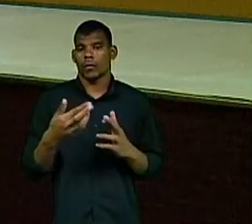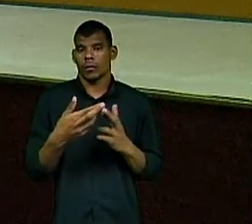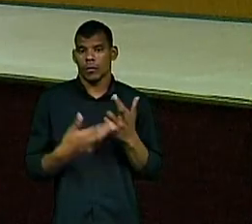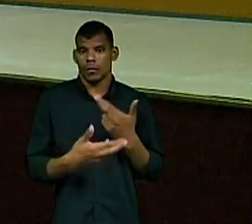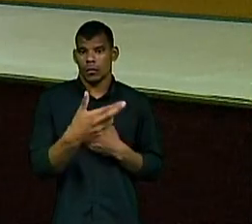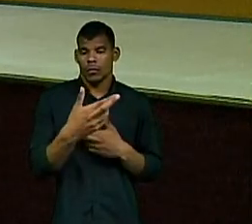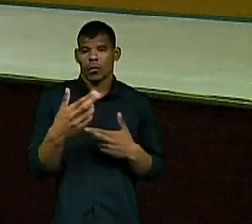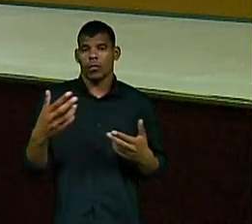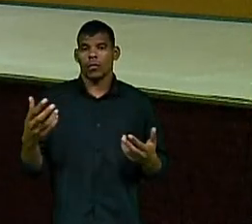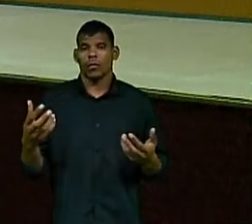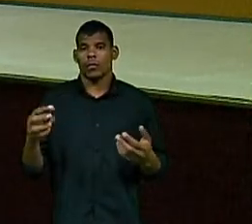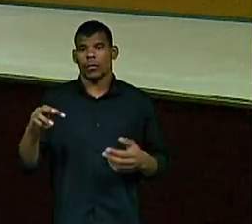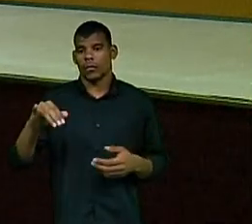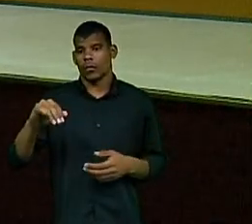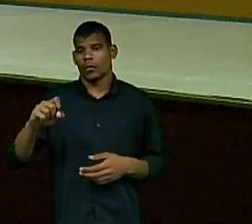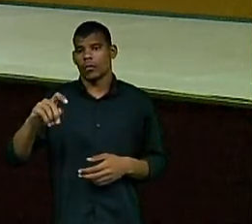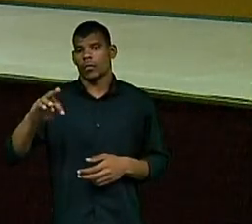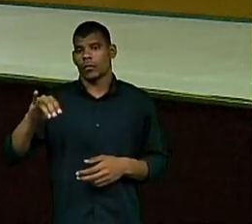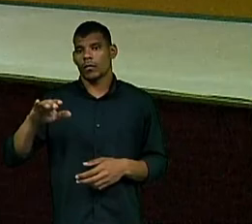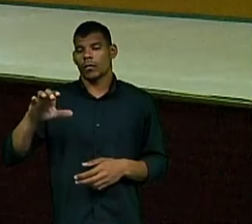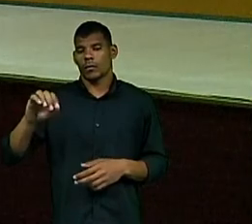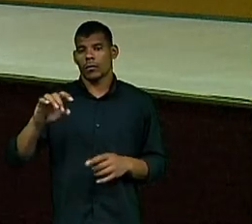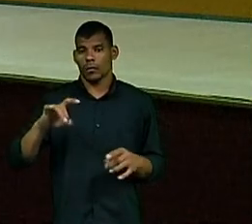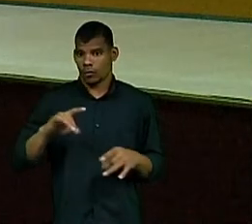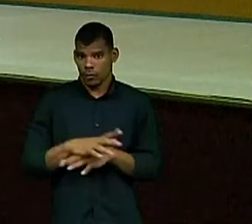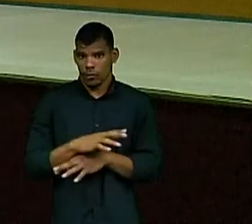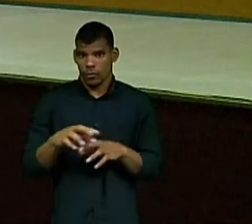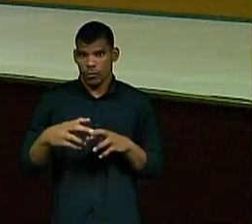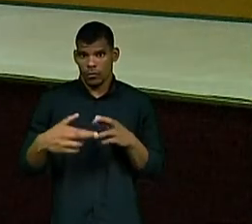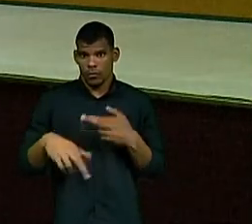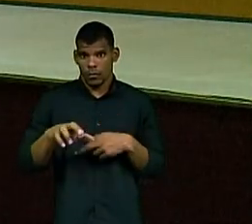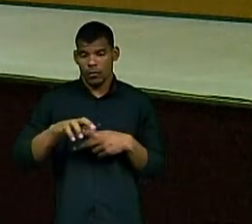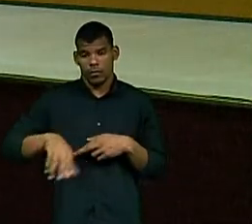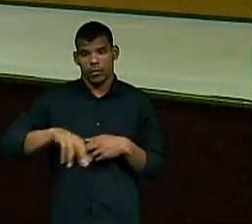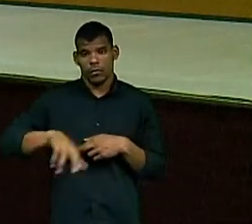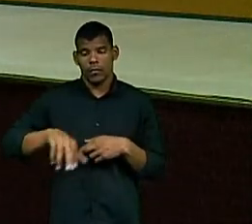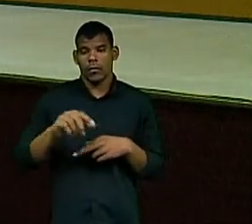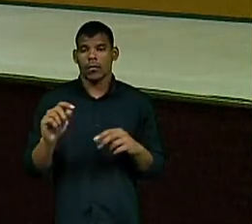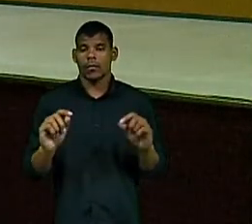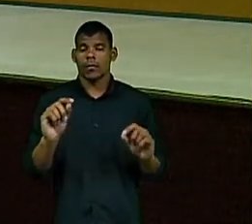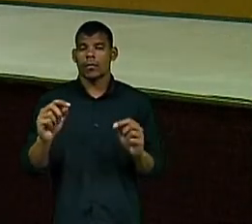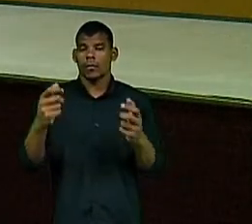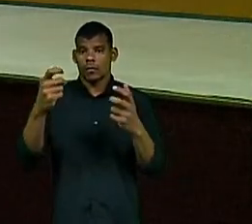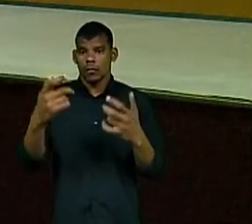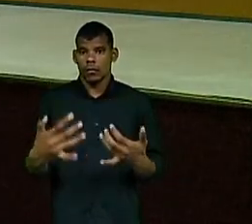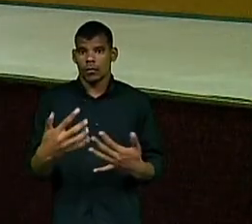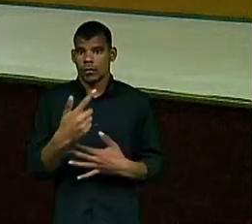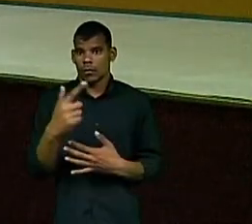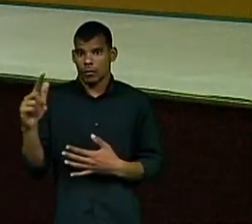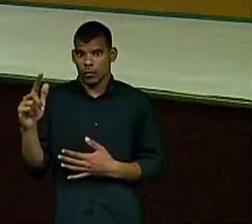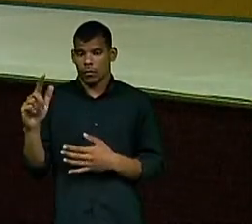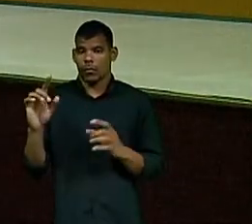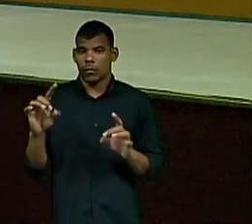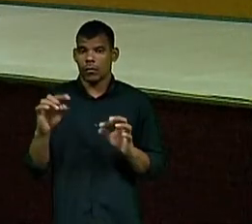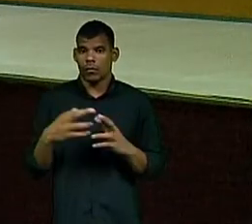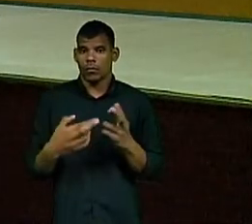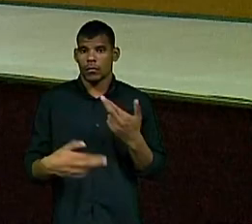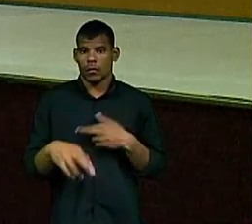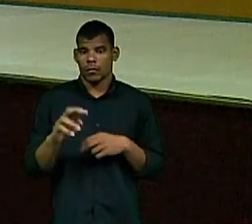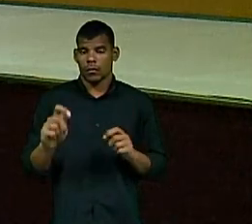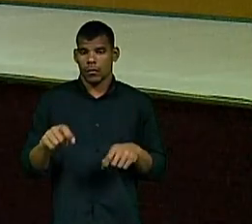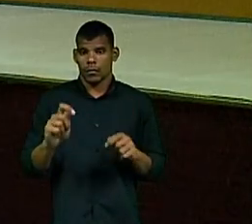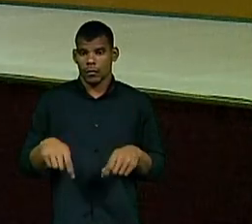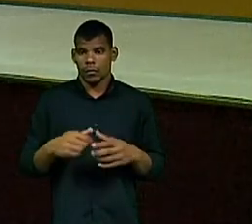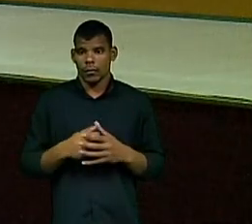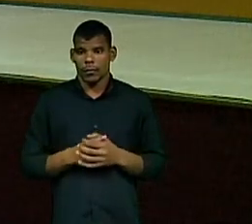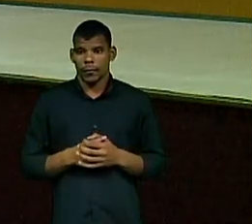né não era com as religiões é dar outras explicações que até então só a religião dava